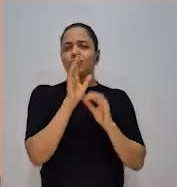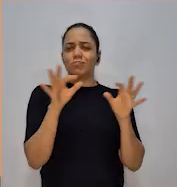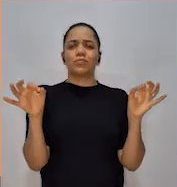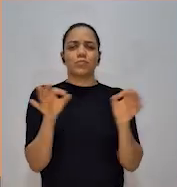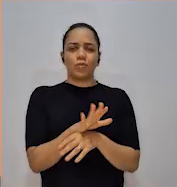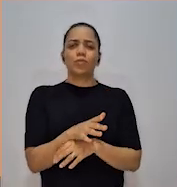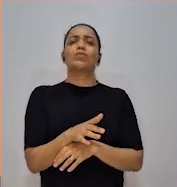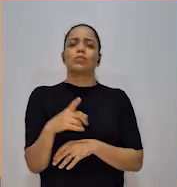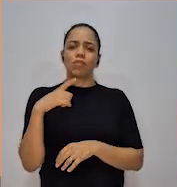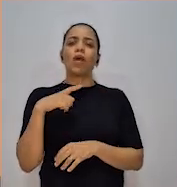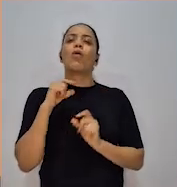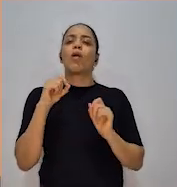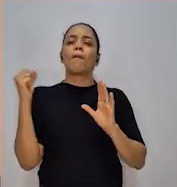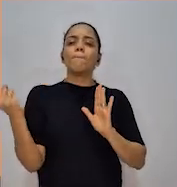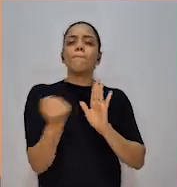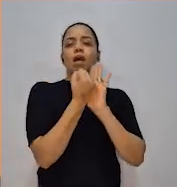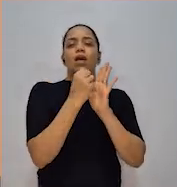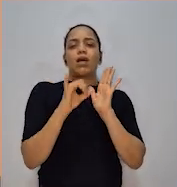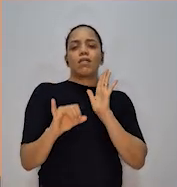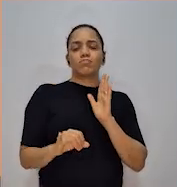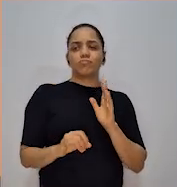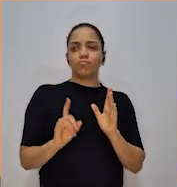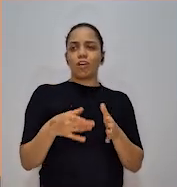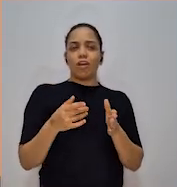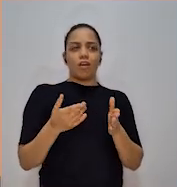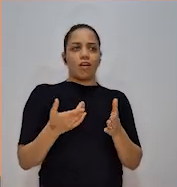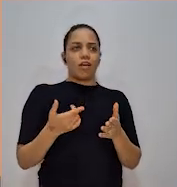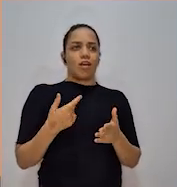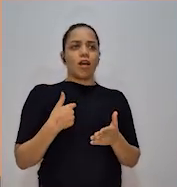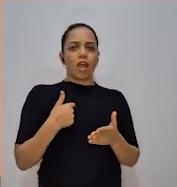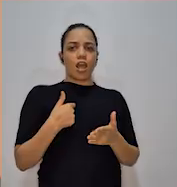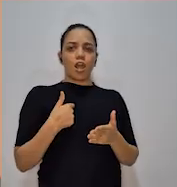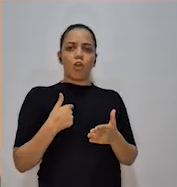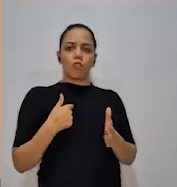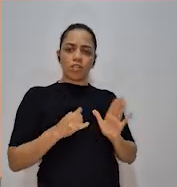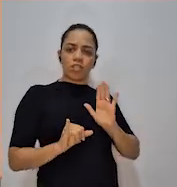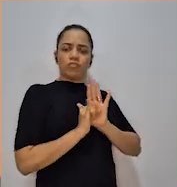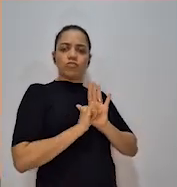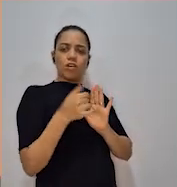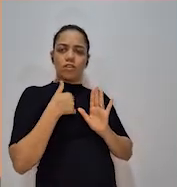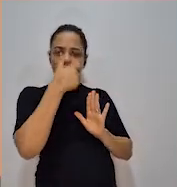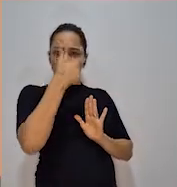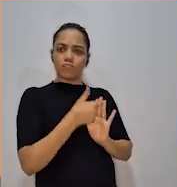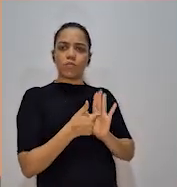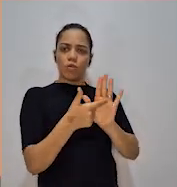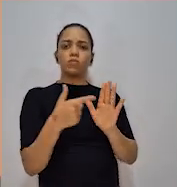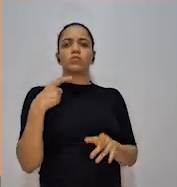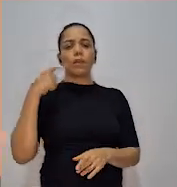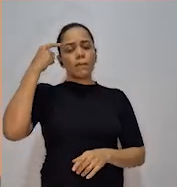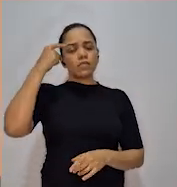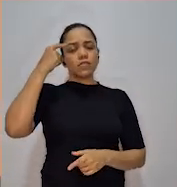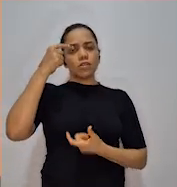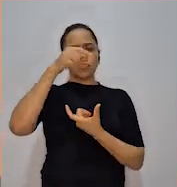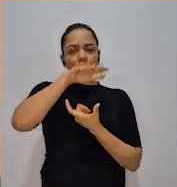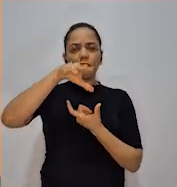só a partir de um marcador social identitário, porque as pessoas que têm o perfil, né, de diversidade sempre têm a perspectiva do letramento,